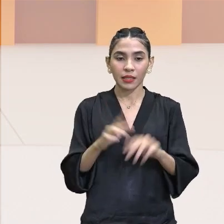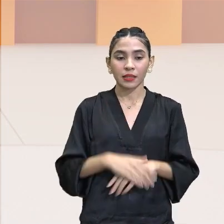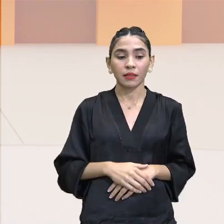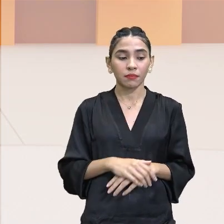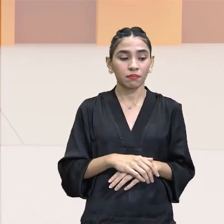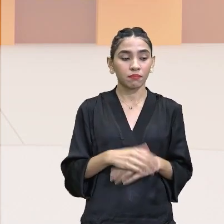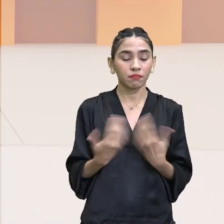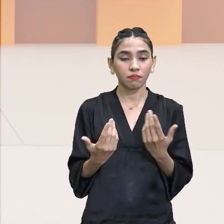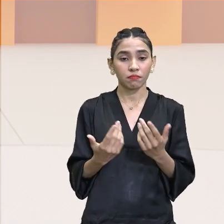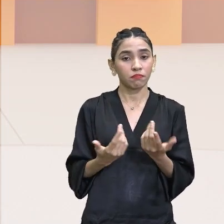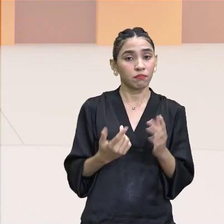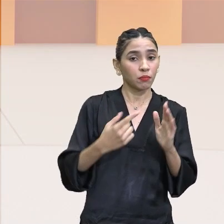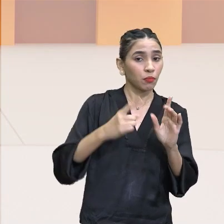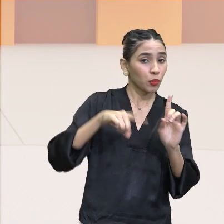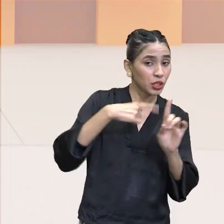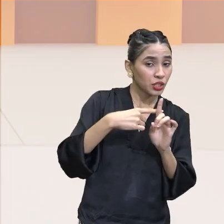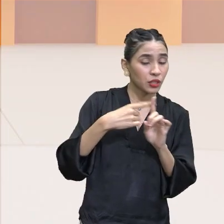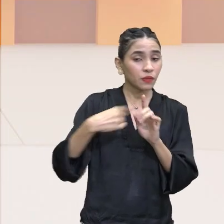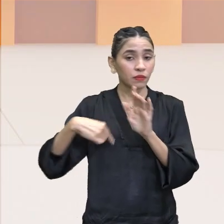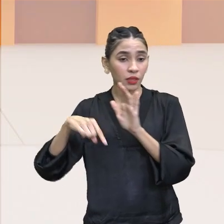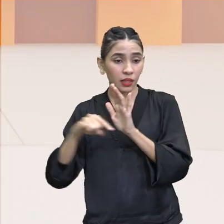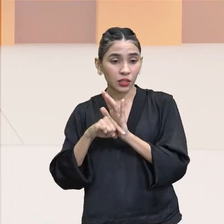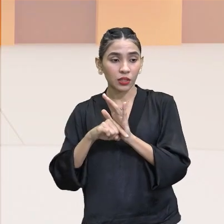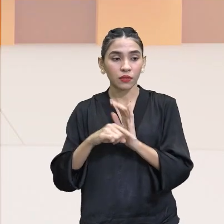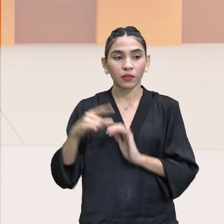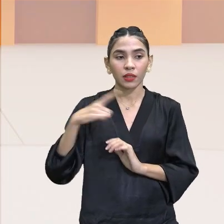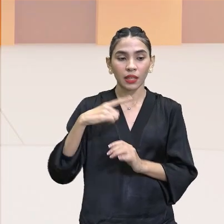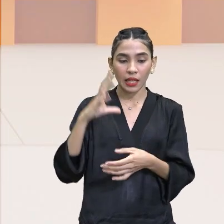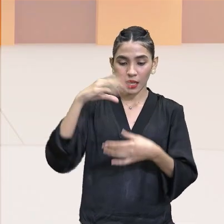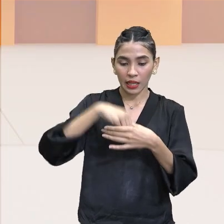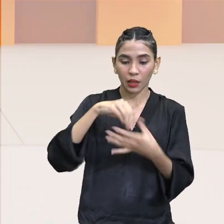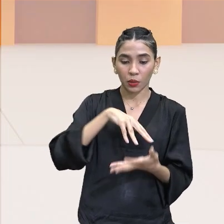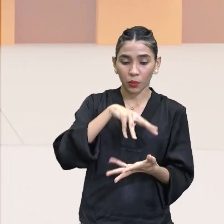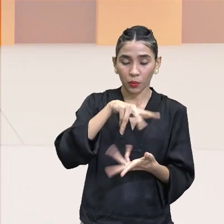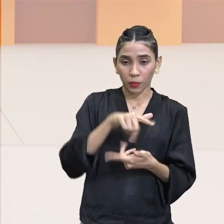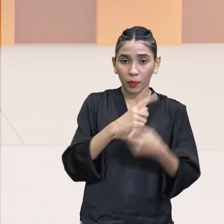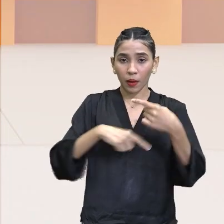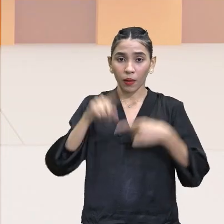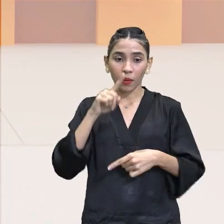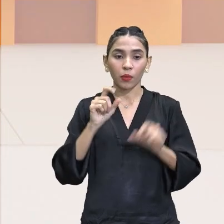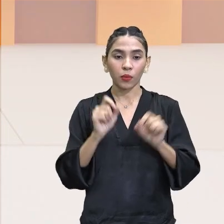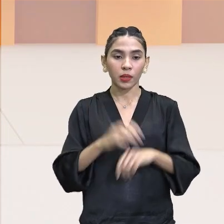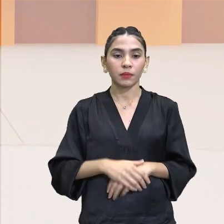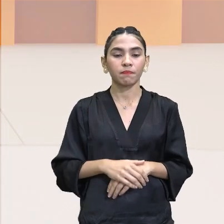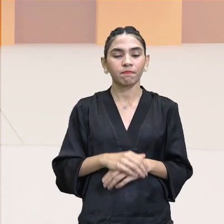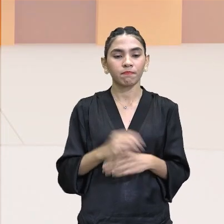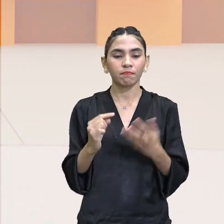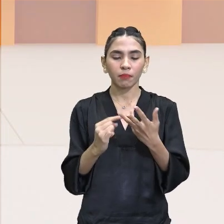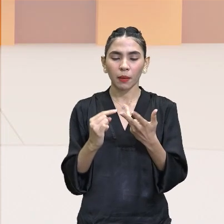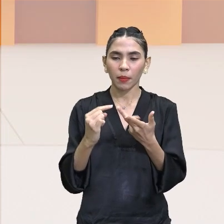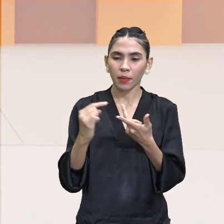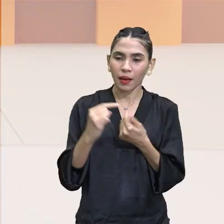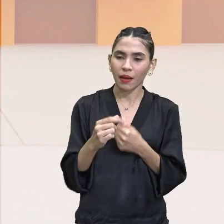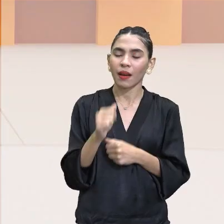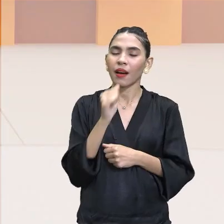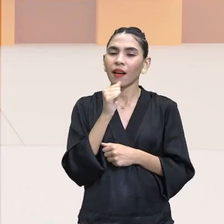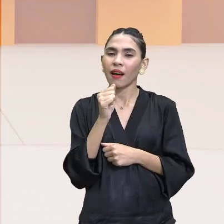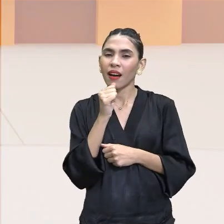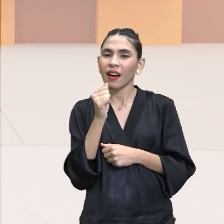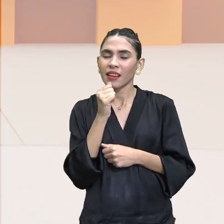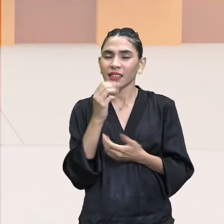lado positivo quanto para o lado negativo. Existem dentro desse mundo globalizado ali essas questões que ainda estão um pouco